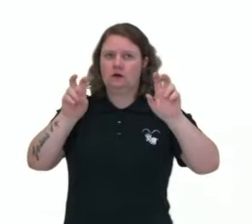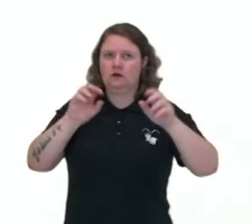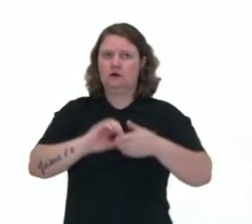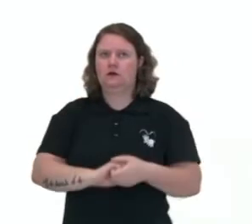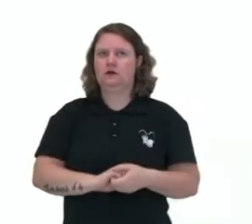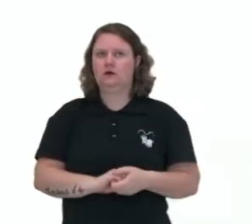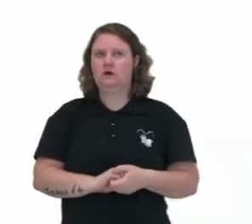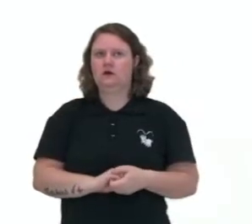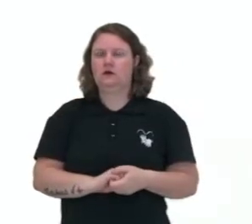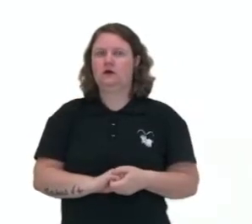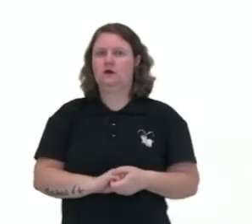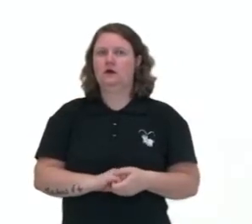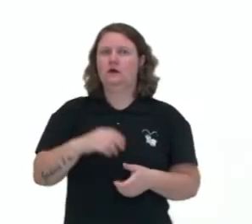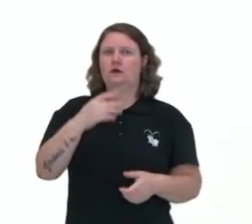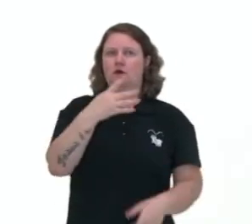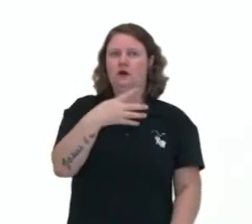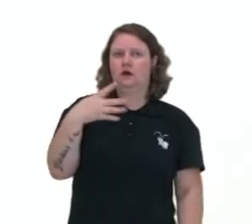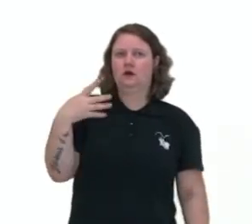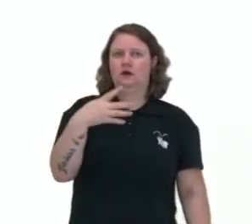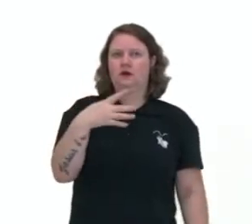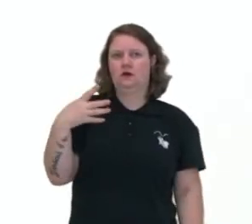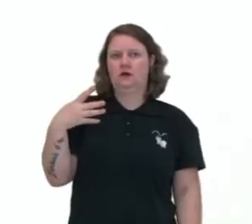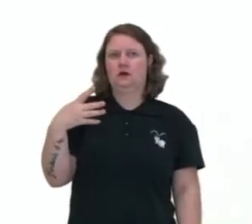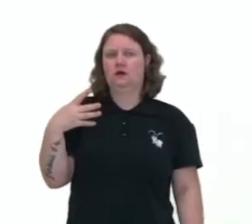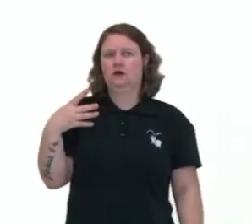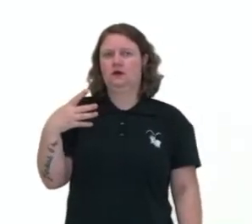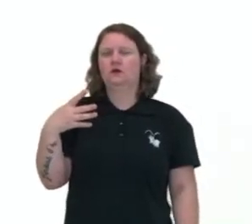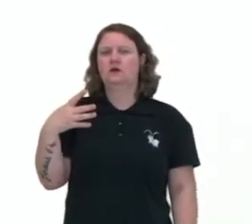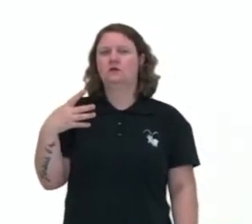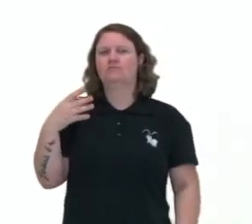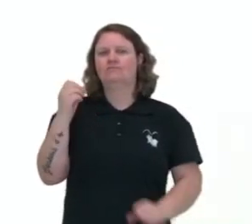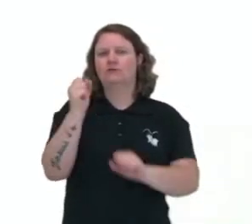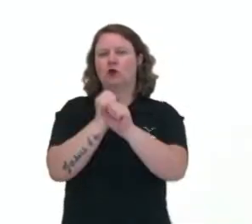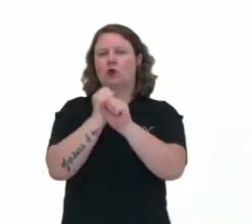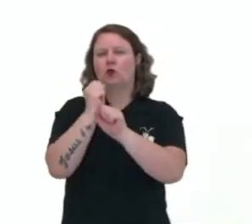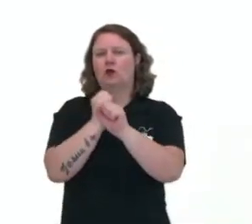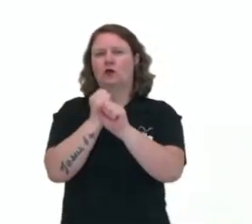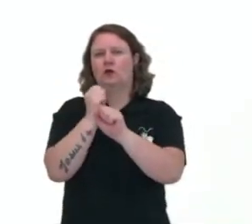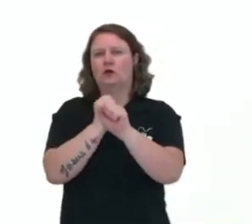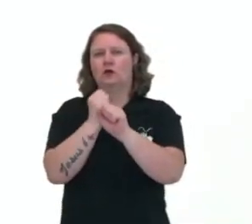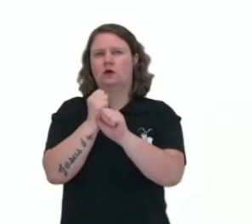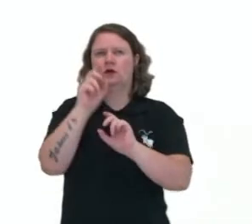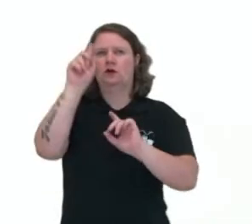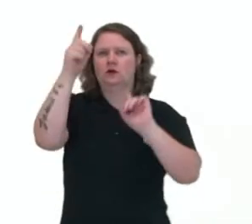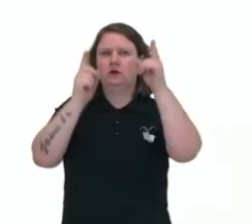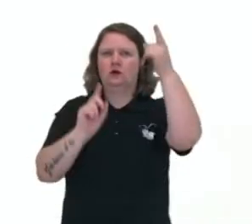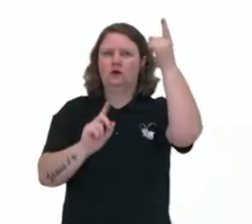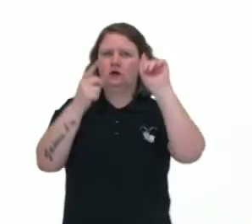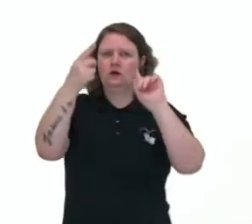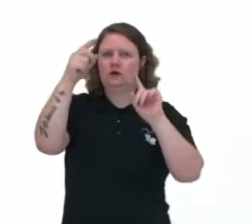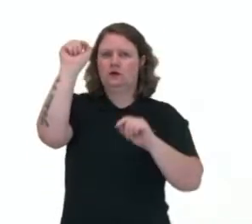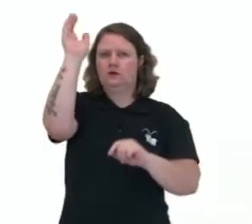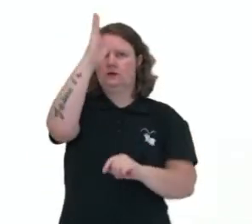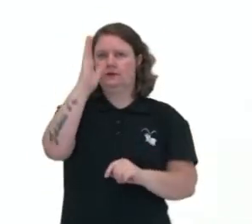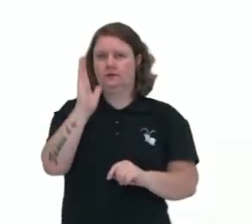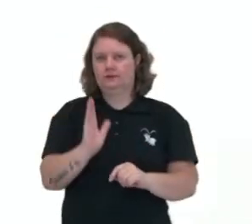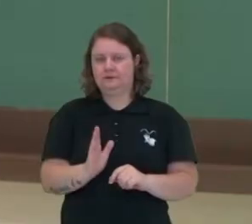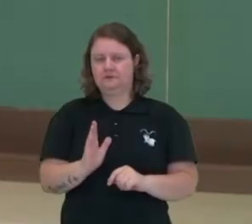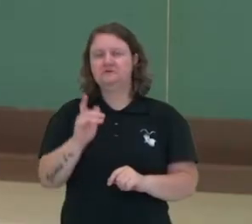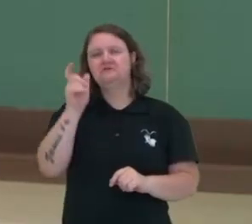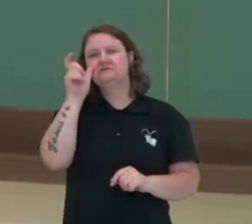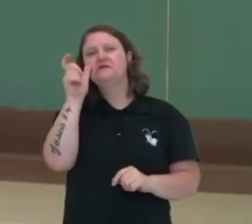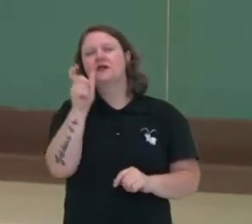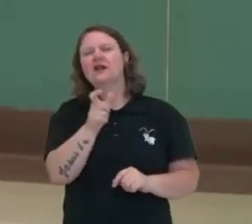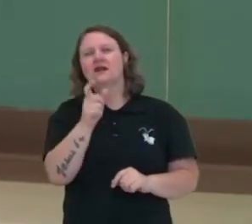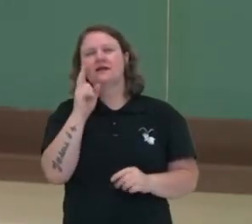Aiê, 44 anos de reafricanização do carnaval brasileiro. É